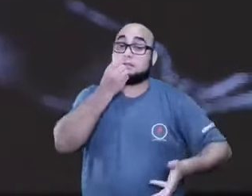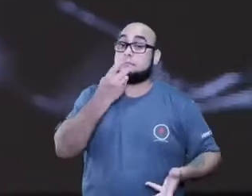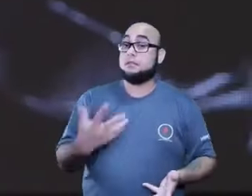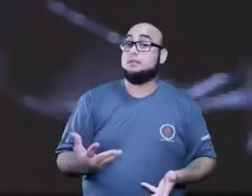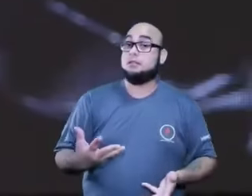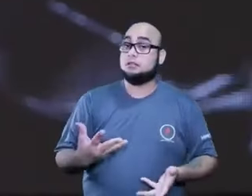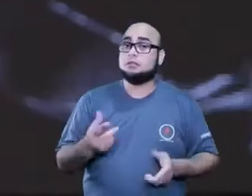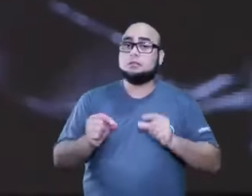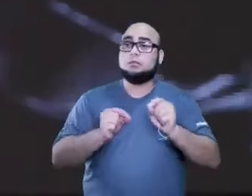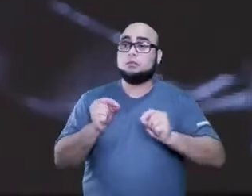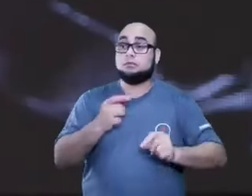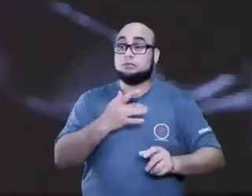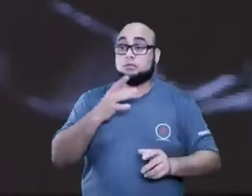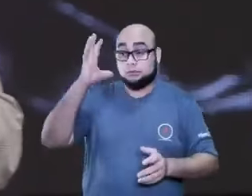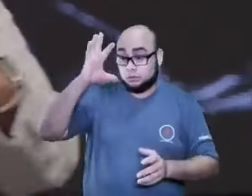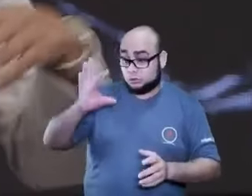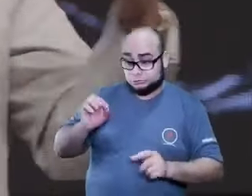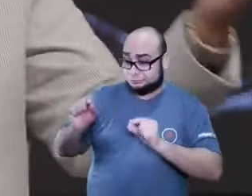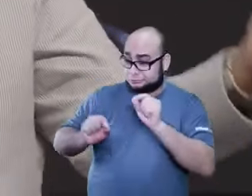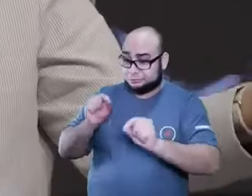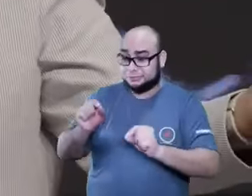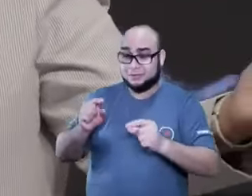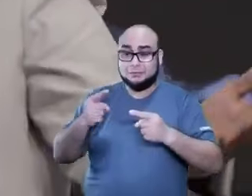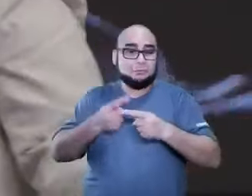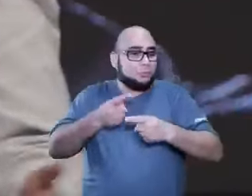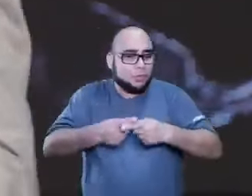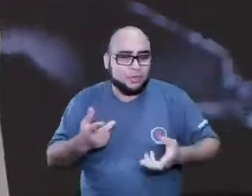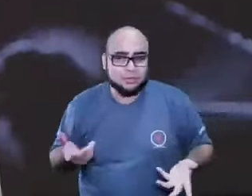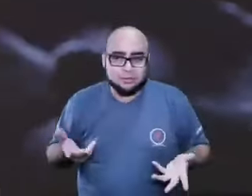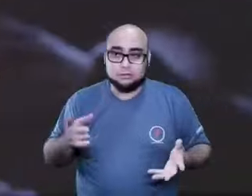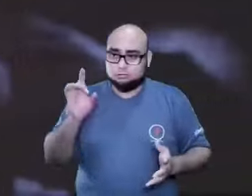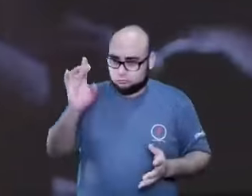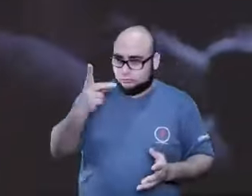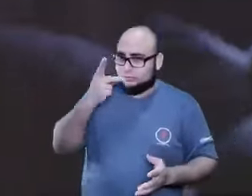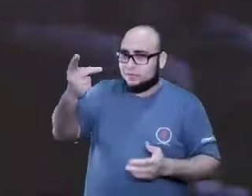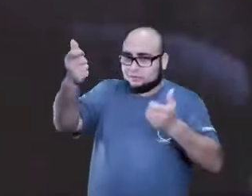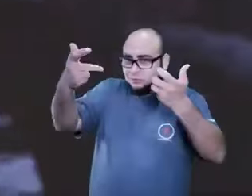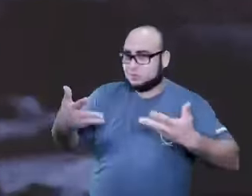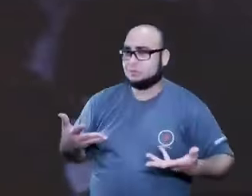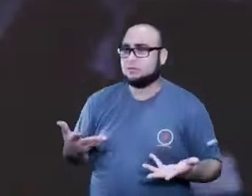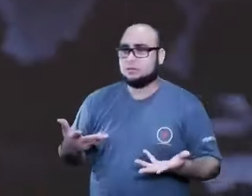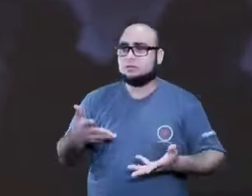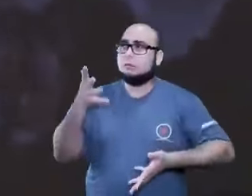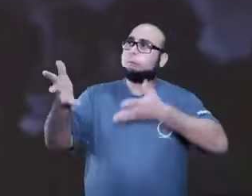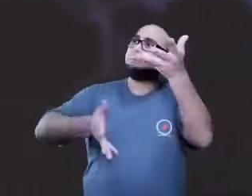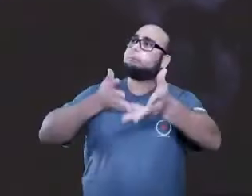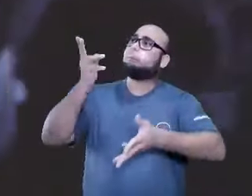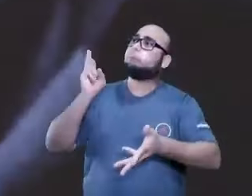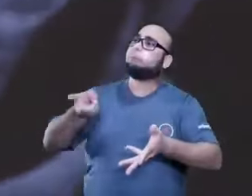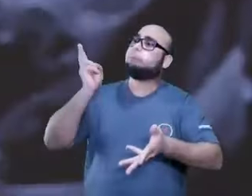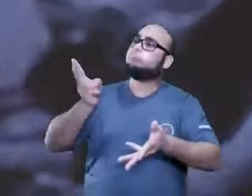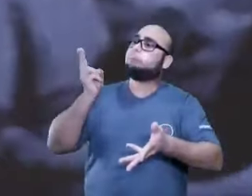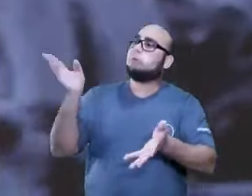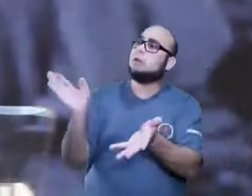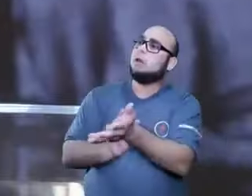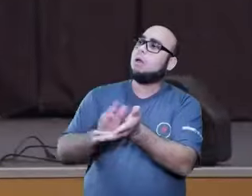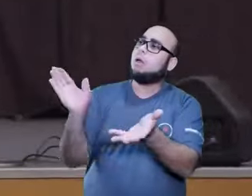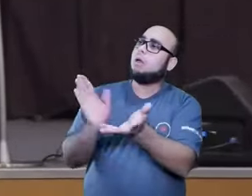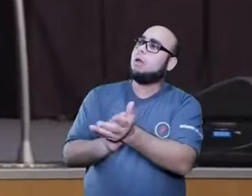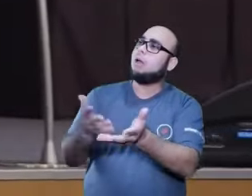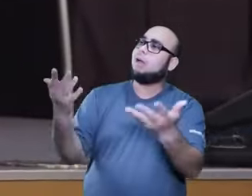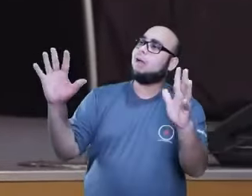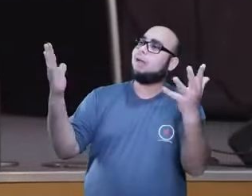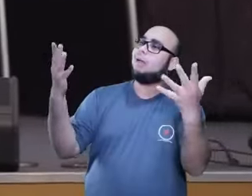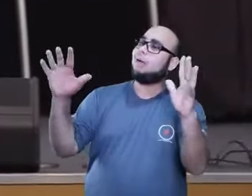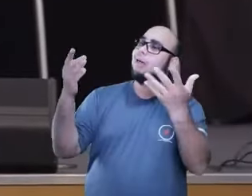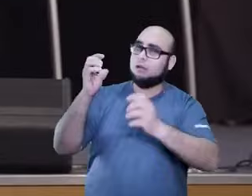entendermos o porquê. Não basta apenas dizer. Não basta apenas falar, não basta apenas elogiar, não basta apenas